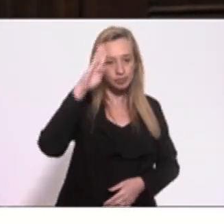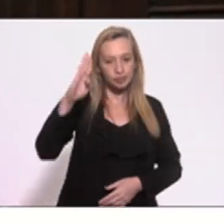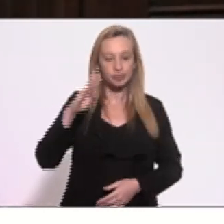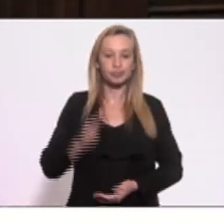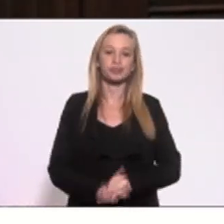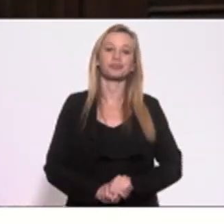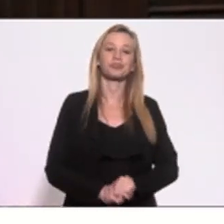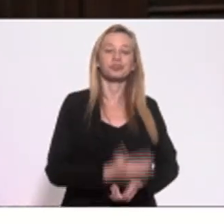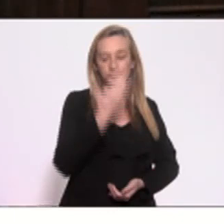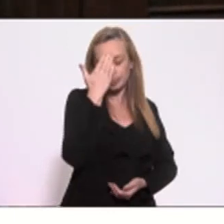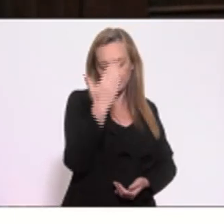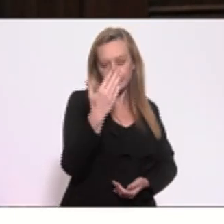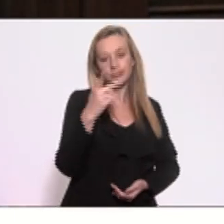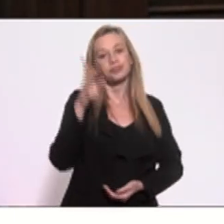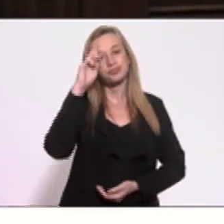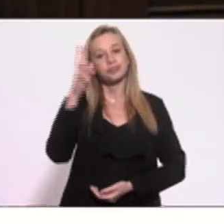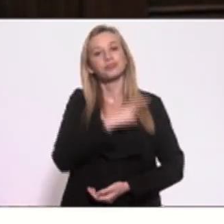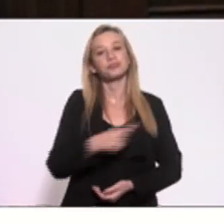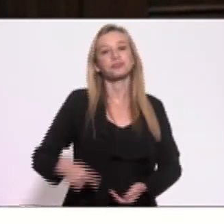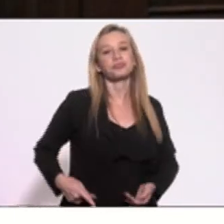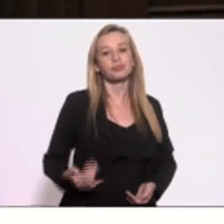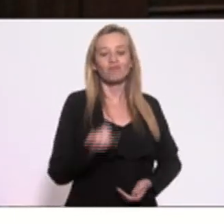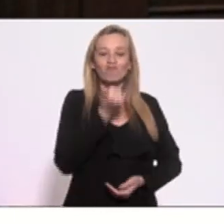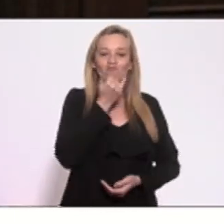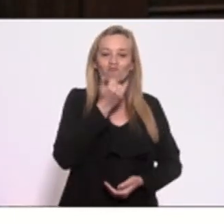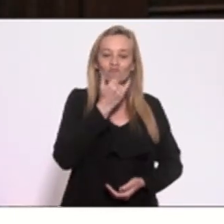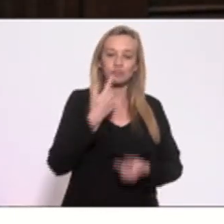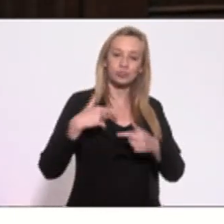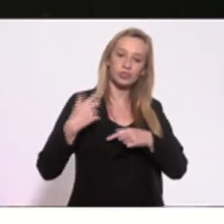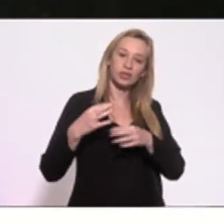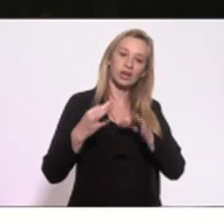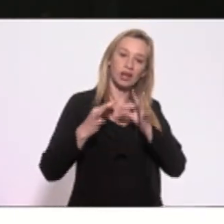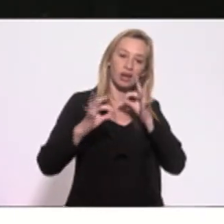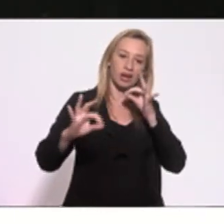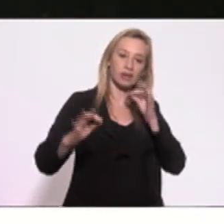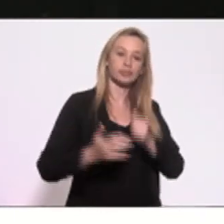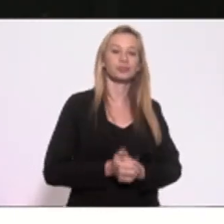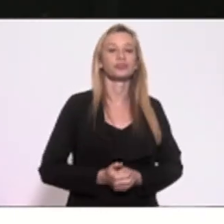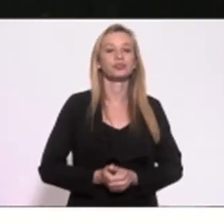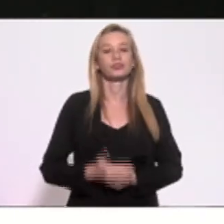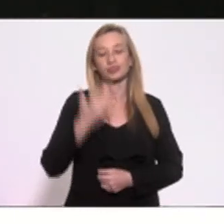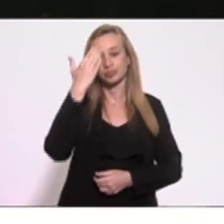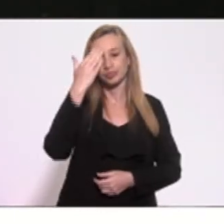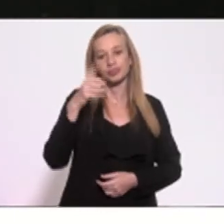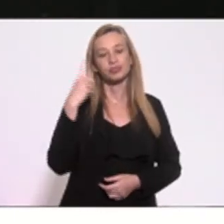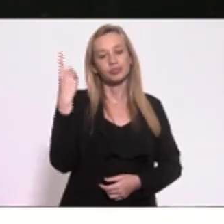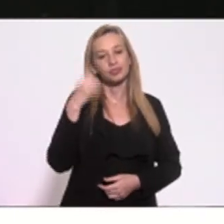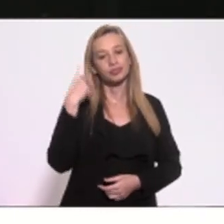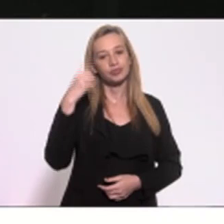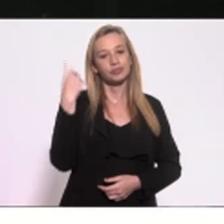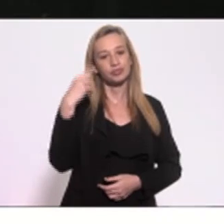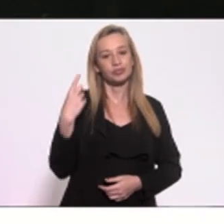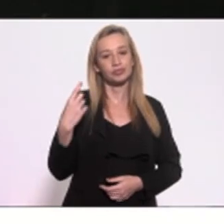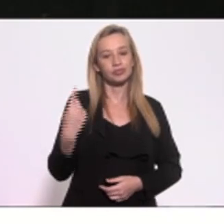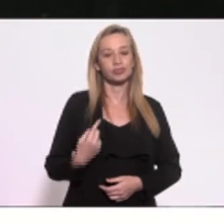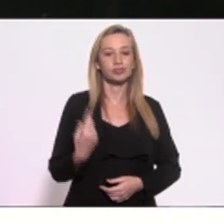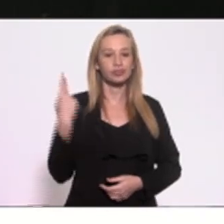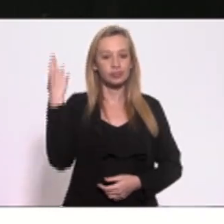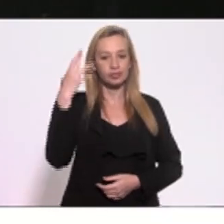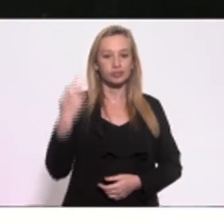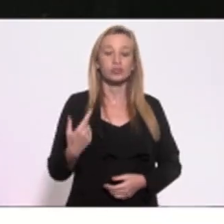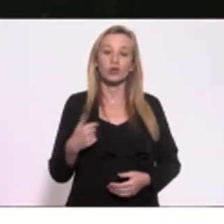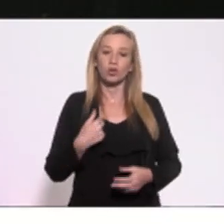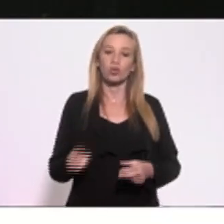fundamental. Então, muito obrigada, senhor presidente, desculpe por ter me alongado. Obrigado, deputada Renata Souza, a quem